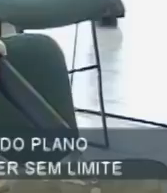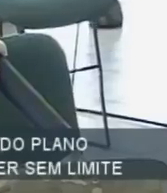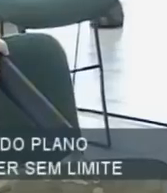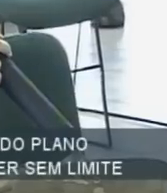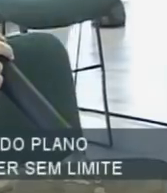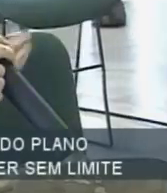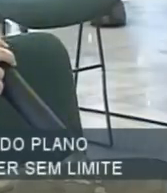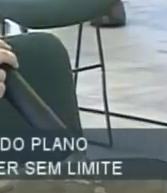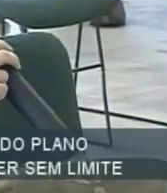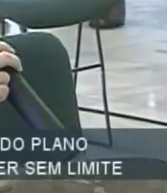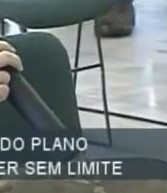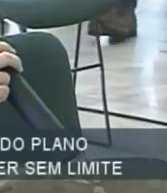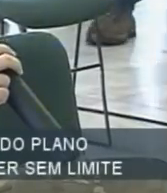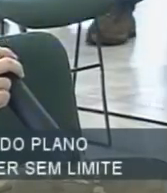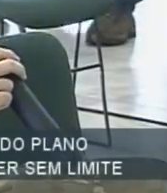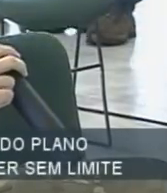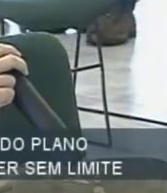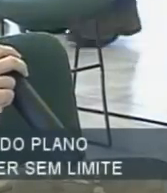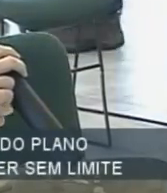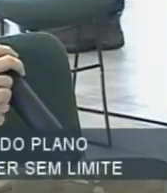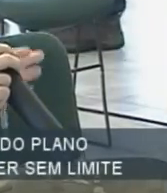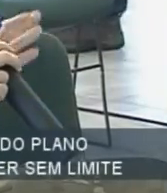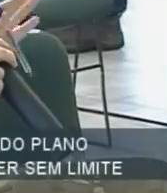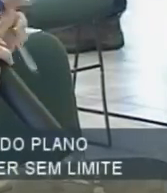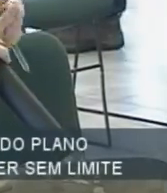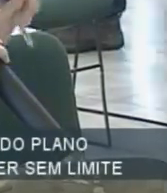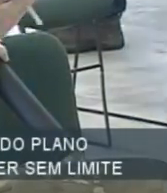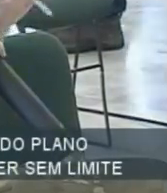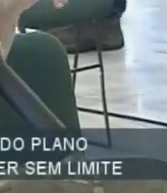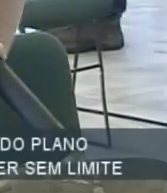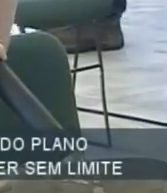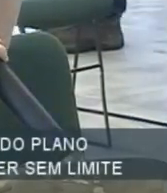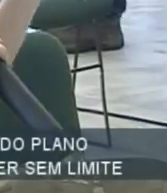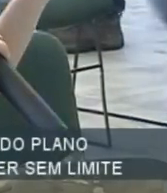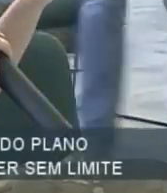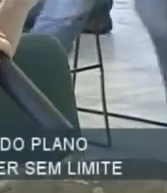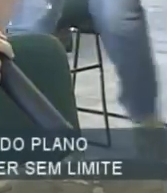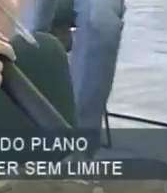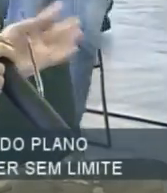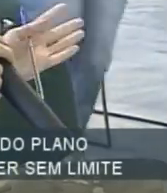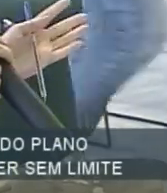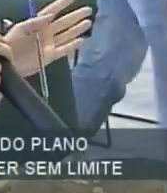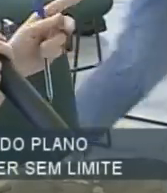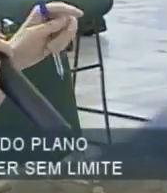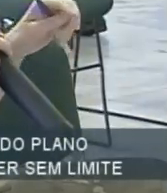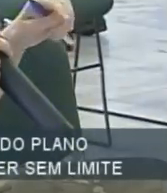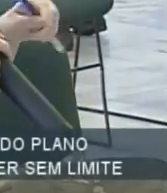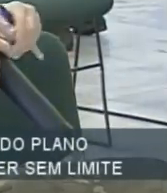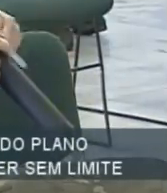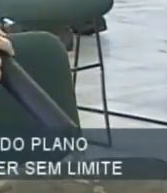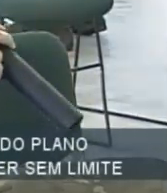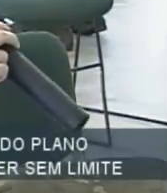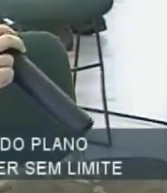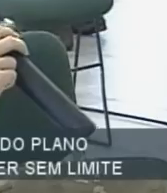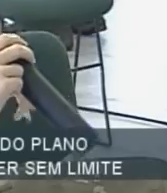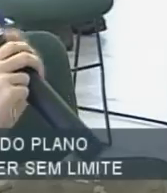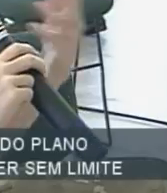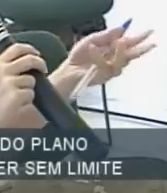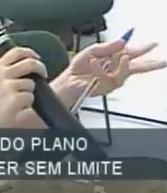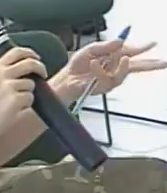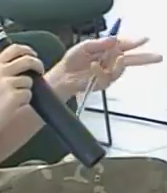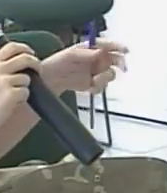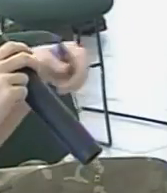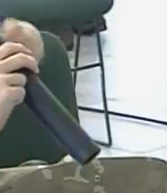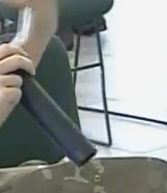eh eu tive acesso a uma versão anterior do plano e lá constava um cadastro uma espécie de Portal em que as pessoas mandariam